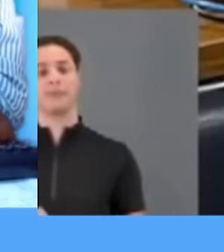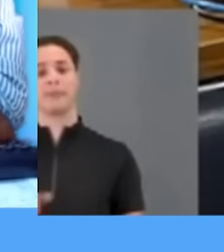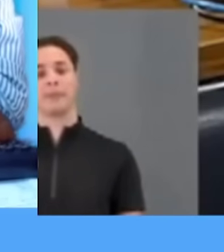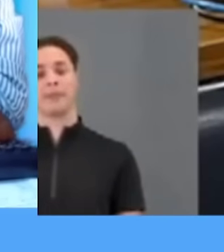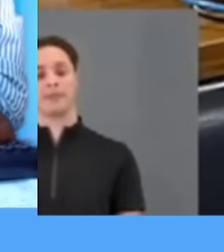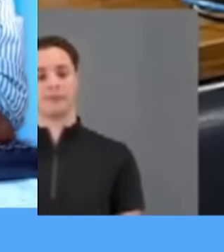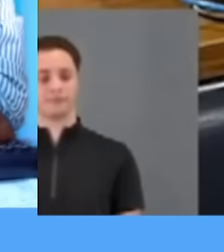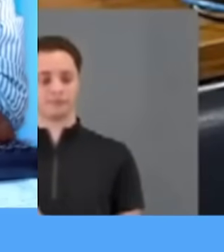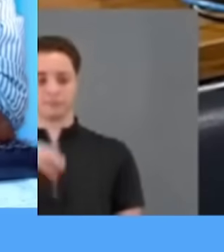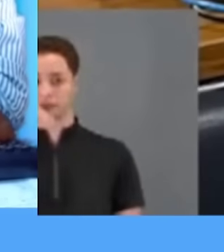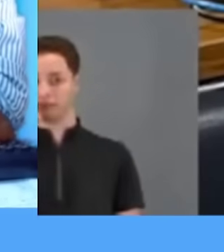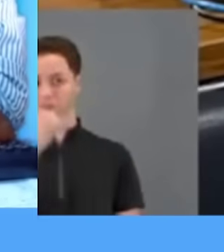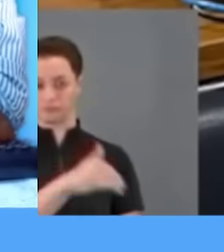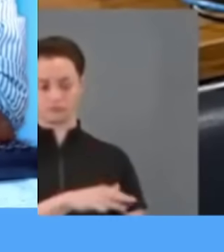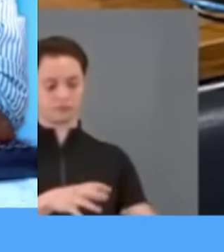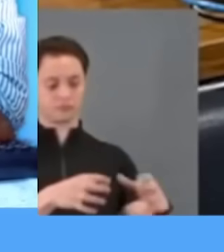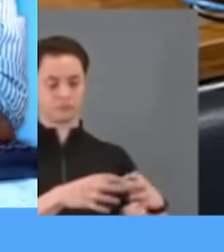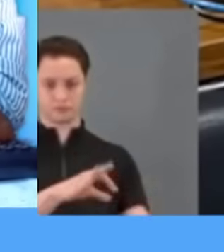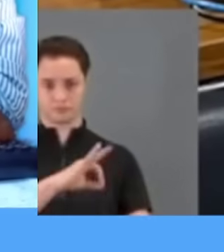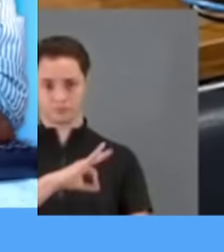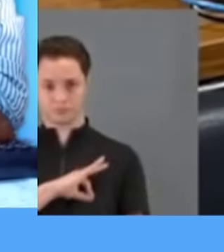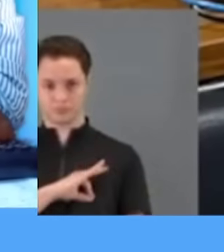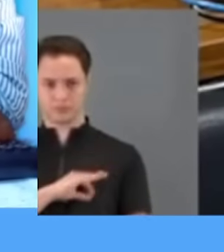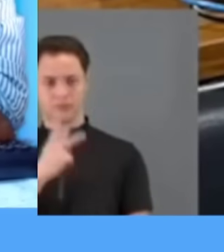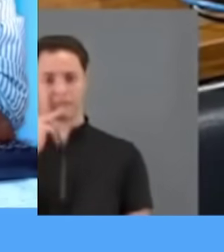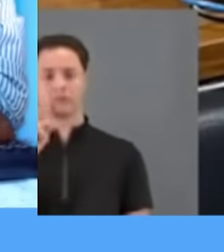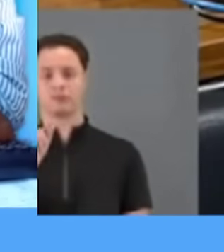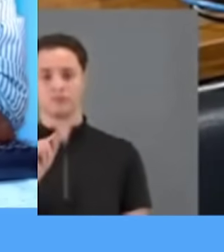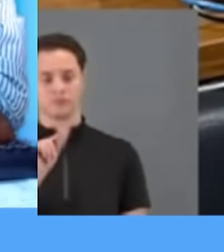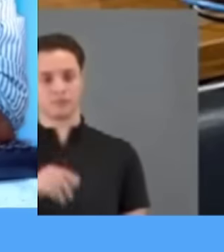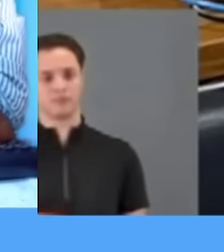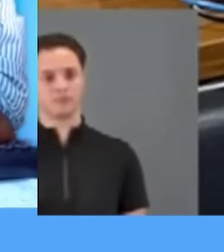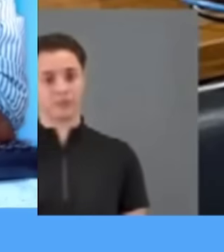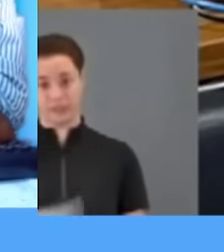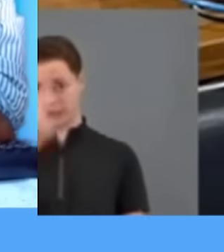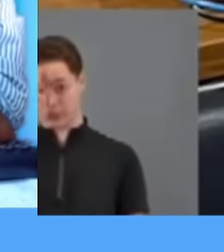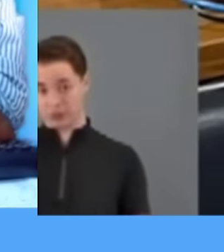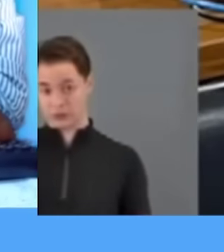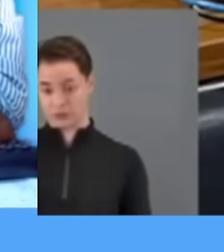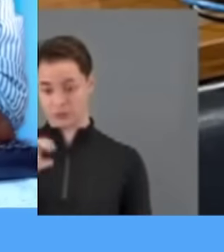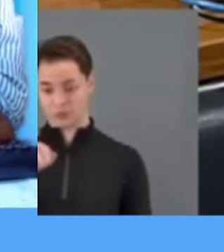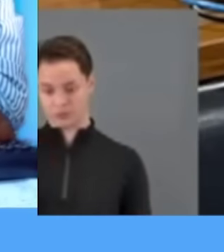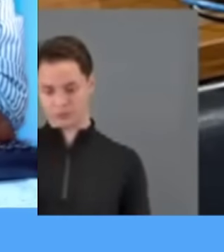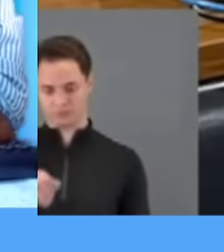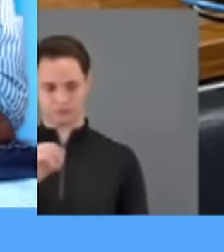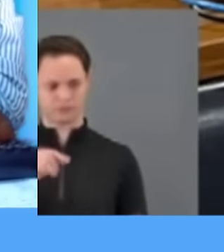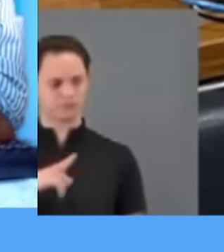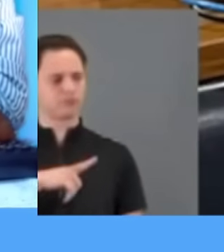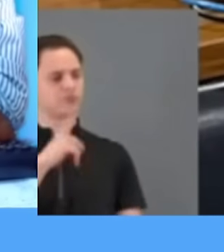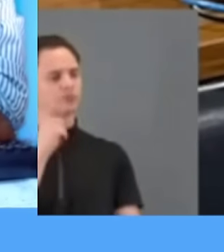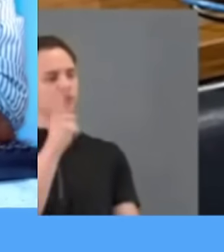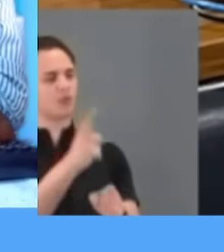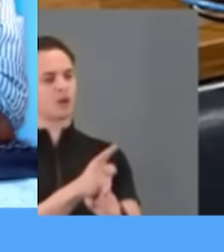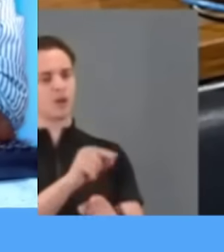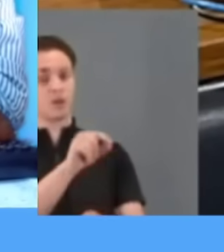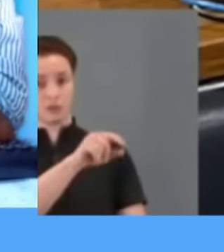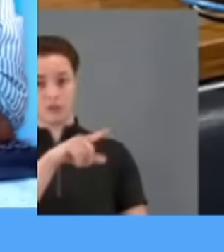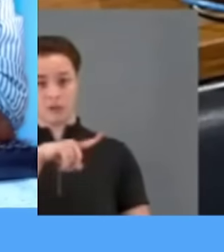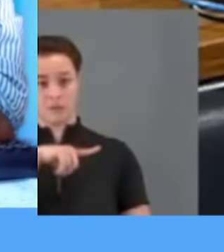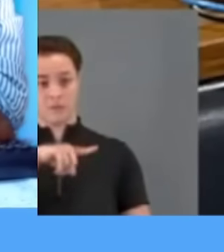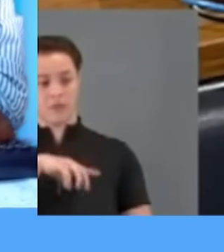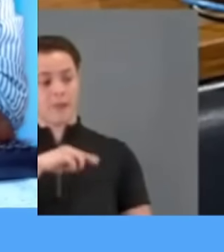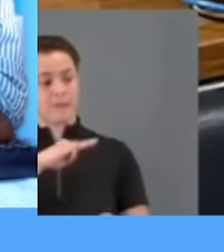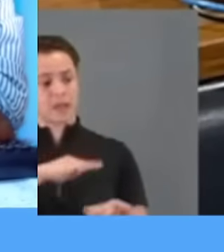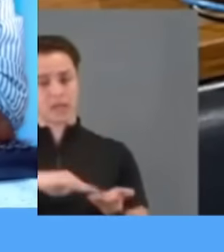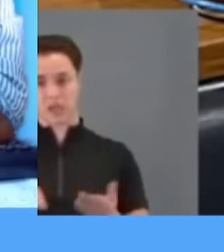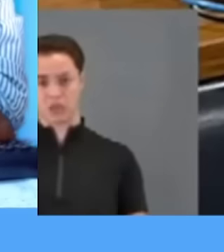Polícia Militar. Olha o que a ABIN dizia. Isso em 5 de janeiro. Foram identificados em redes sociais mensagens de